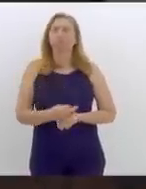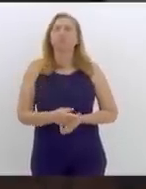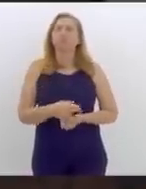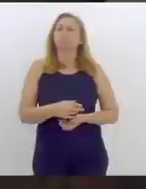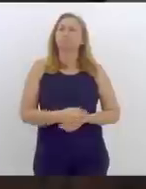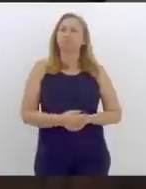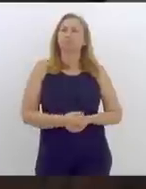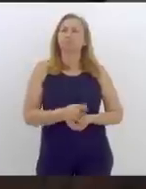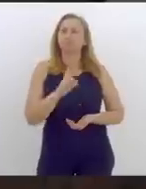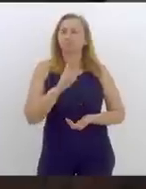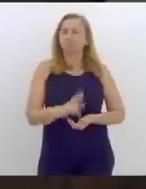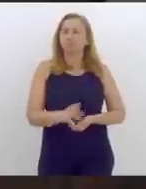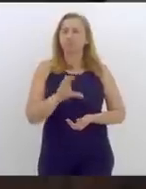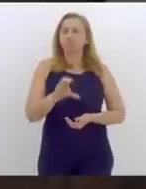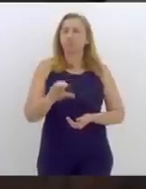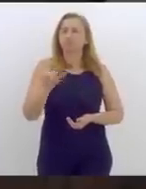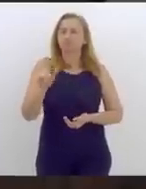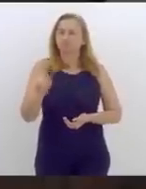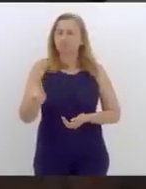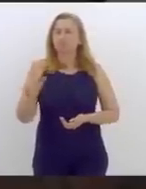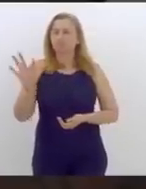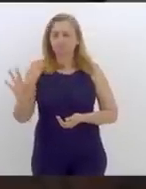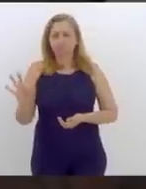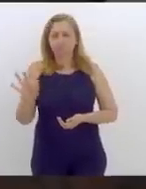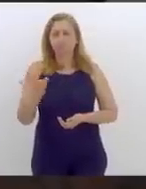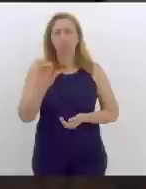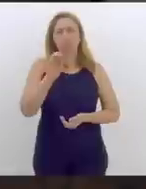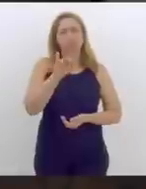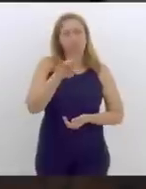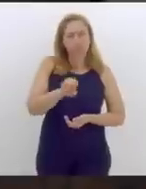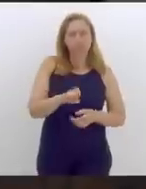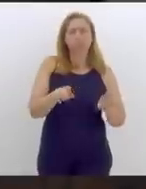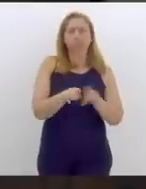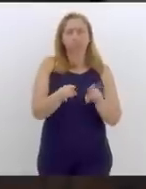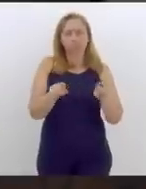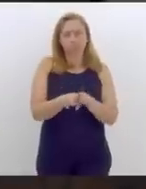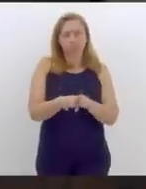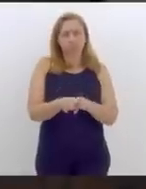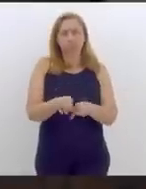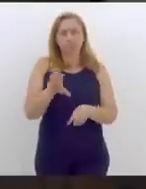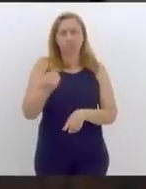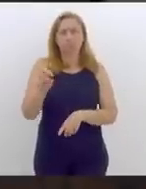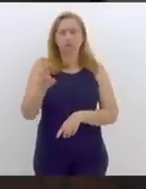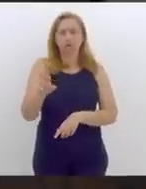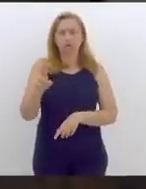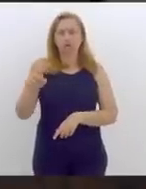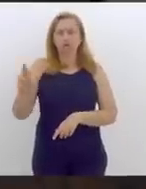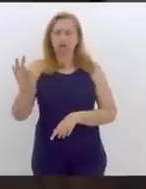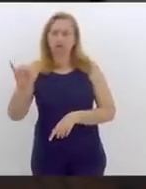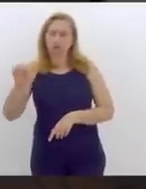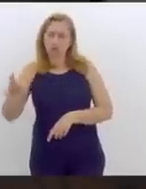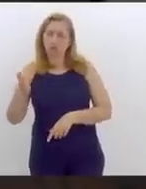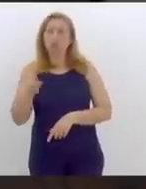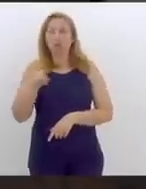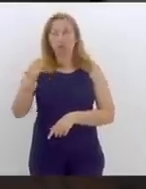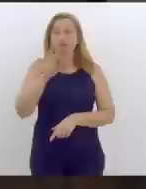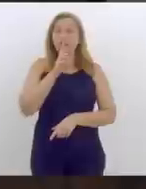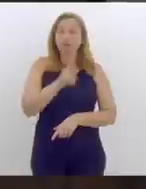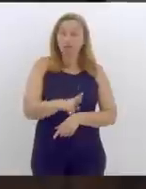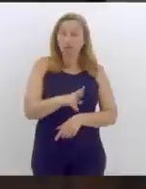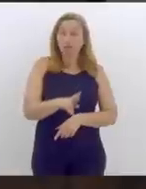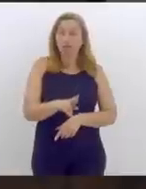responder no CPF do comandante do e do corregedor Eles é que tem que responder amigo vai indenizar